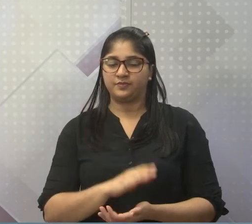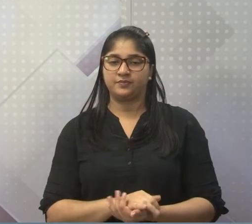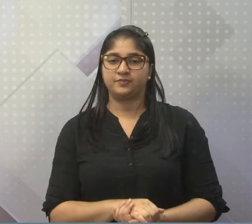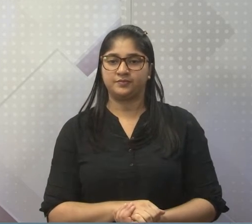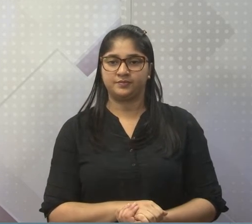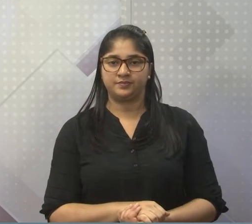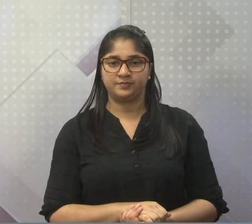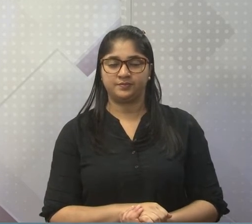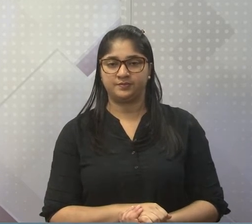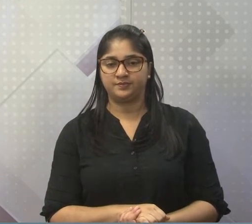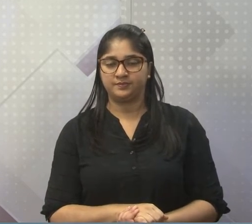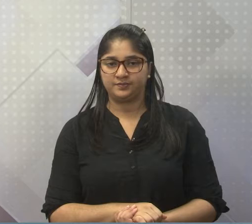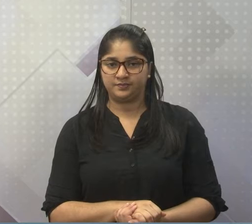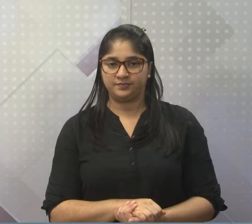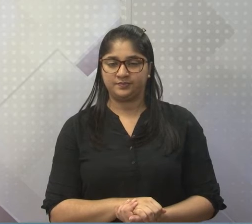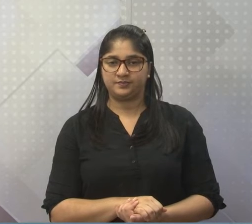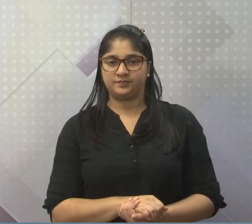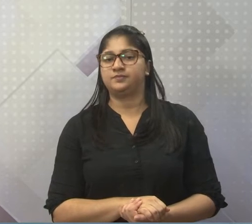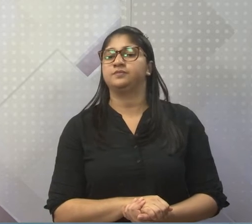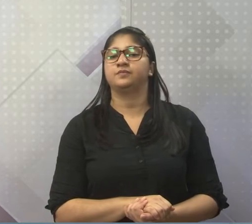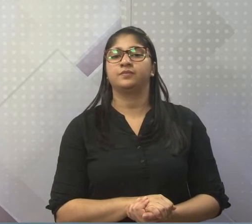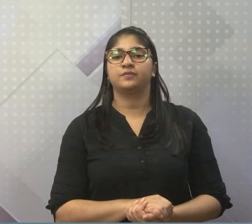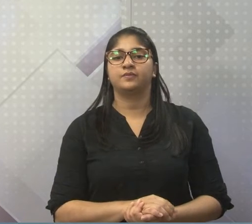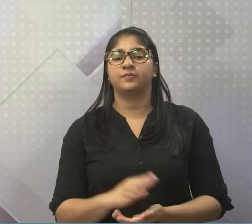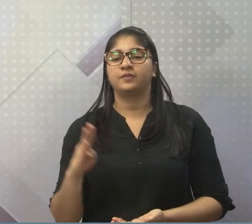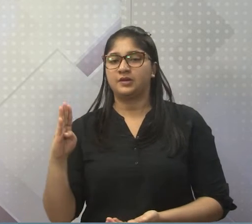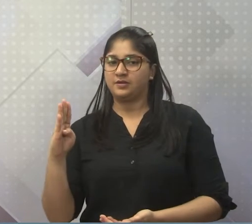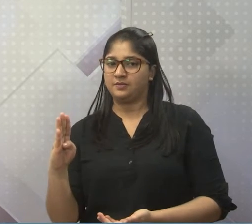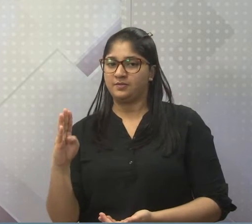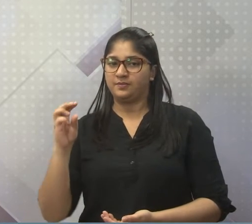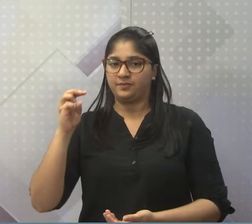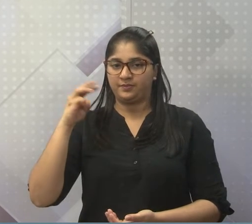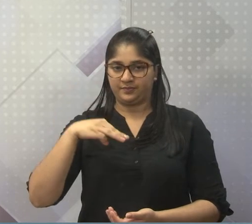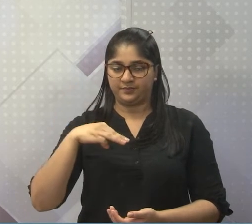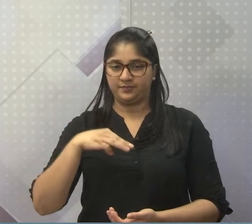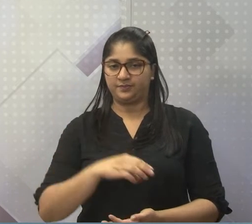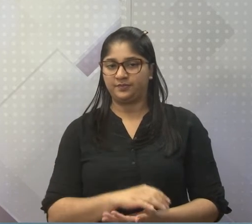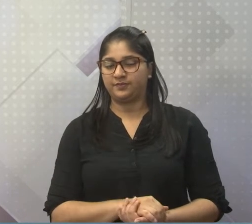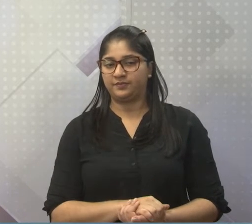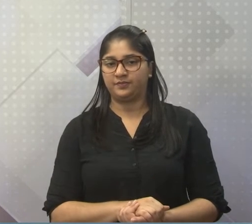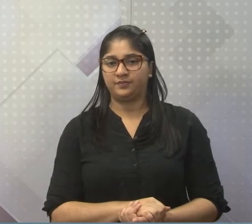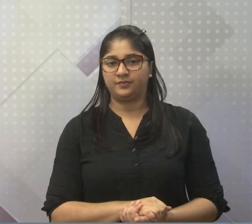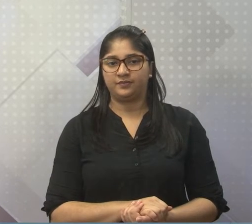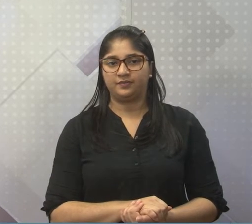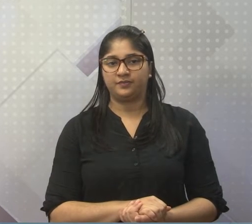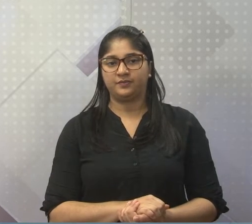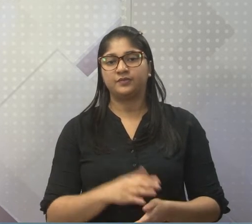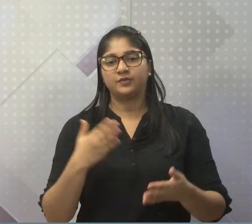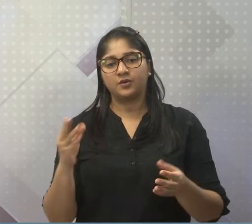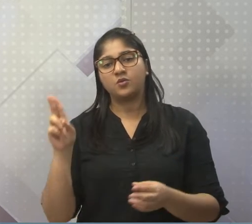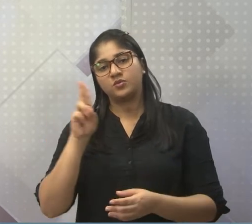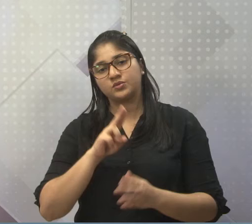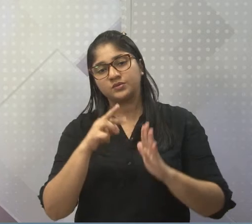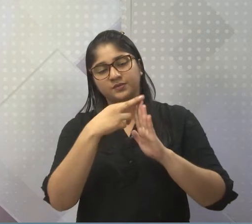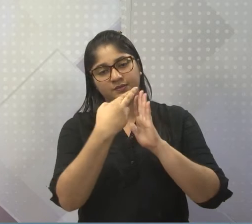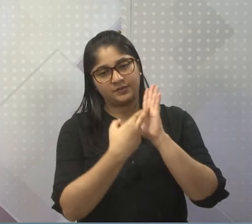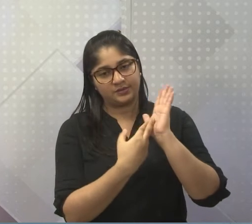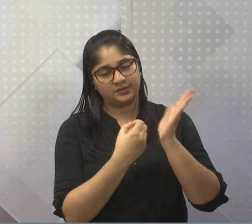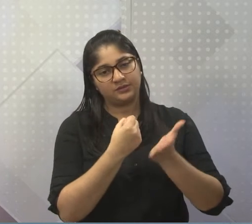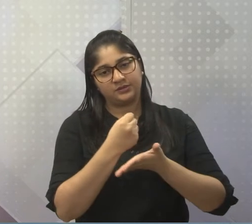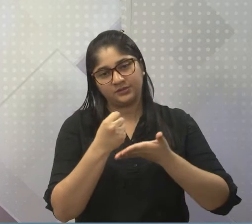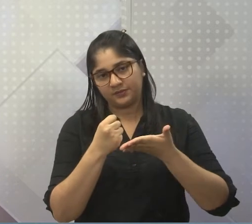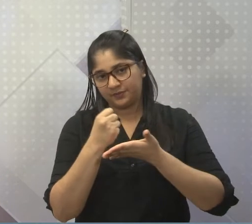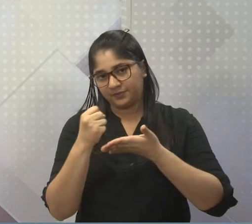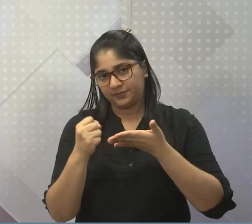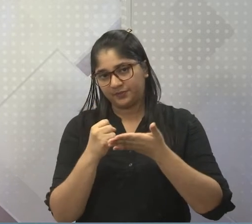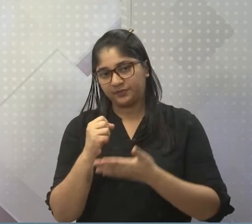sentido, nessa também vou pegar B com N. Fazendo propriedade fundamental,